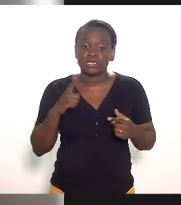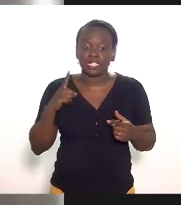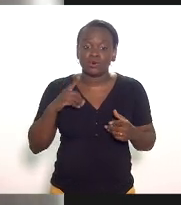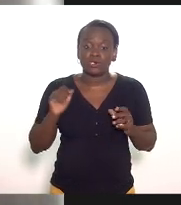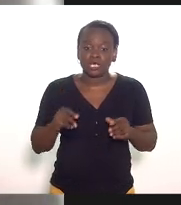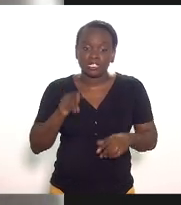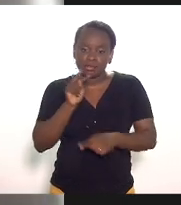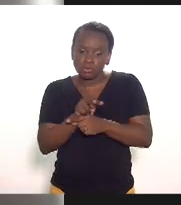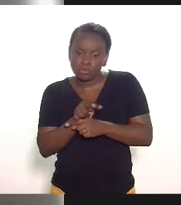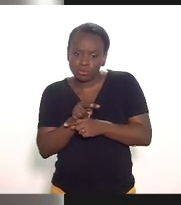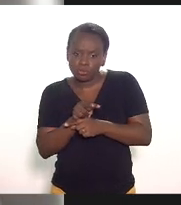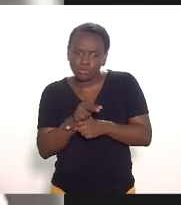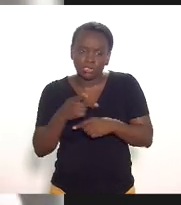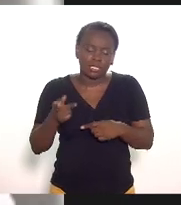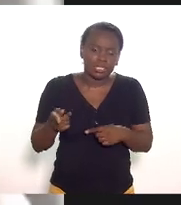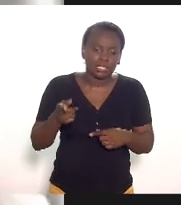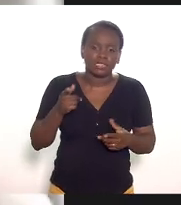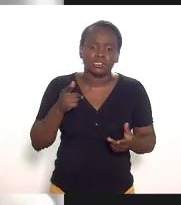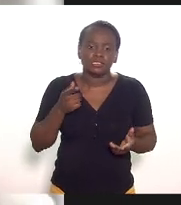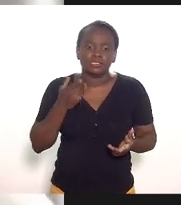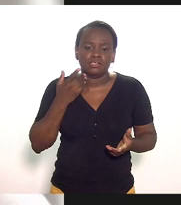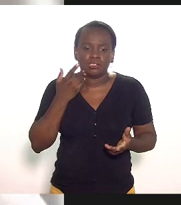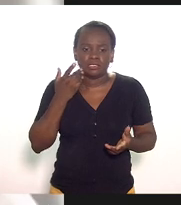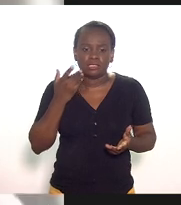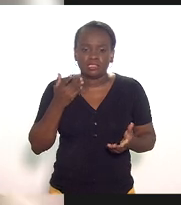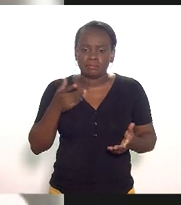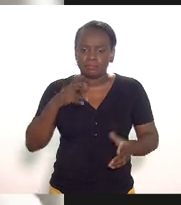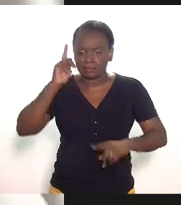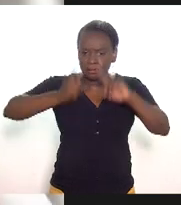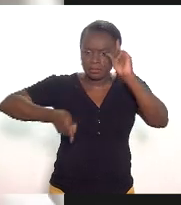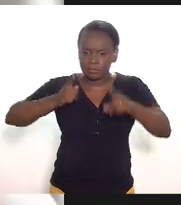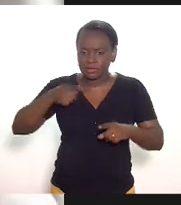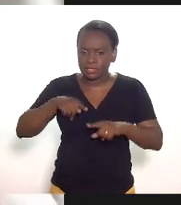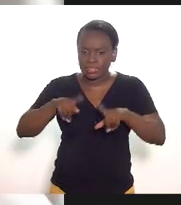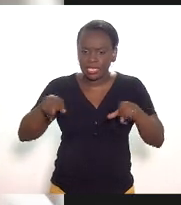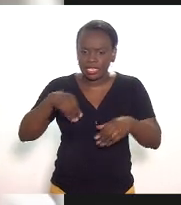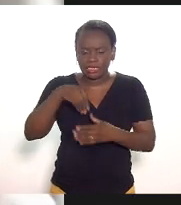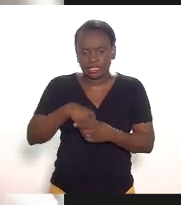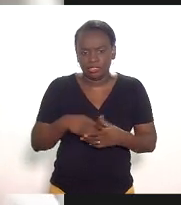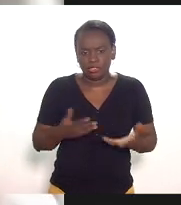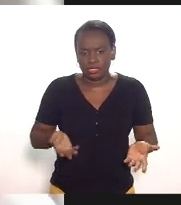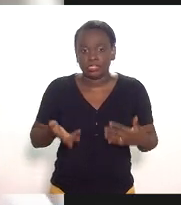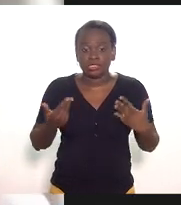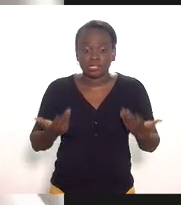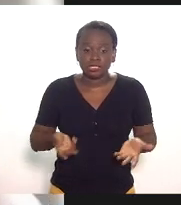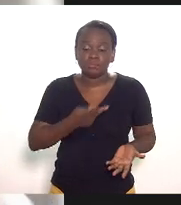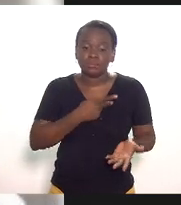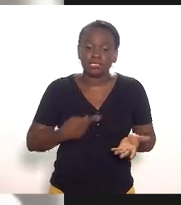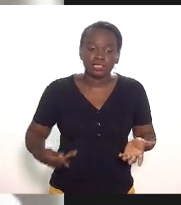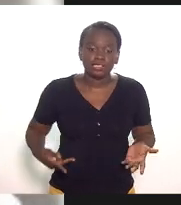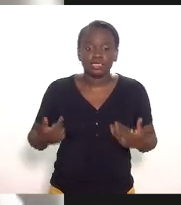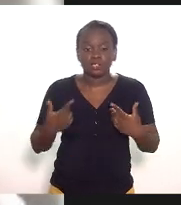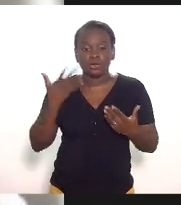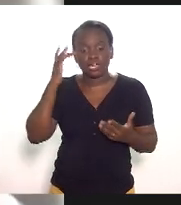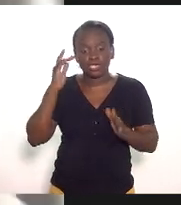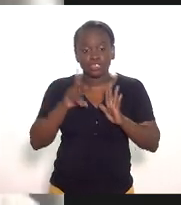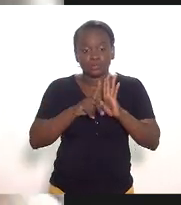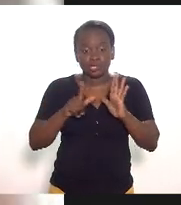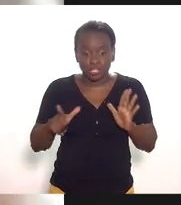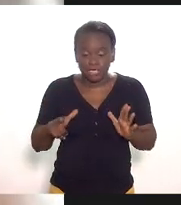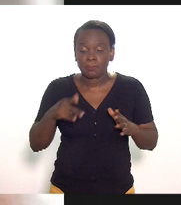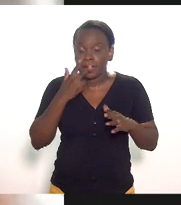de observar esses desmandos dentro de sala de aula. Então, senhor presidente, eu classifico esse projeto como escola